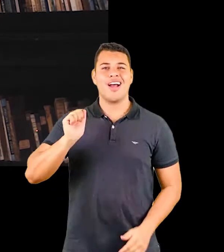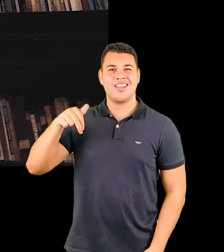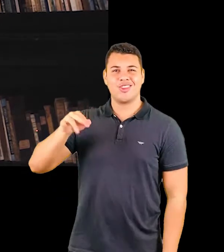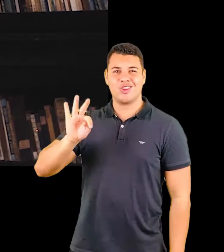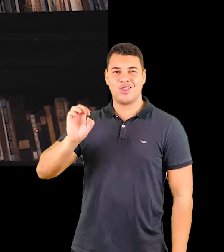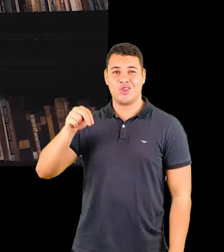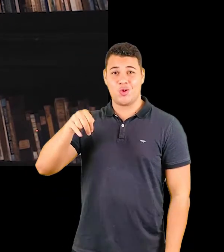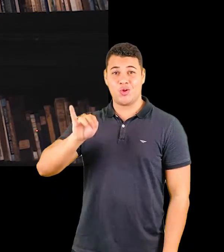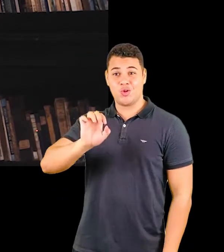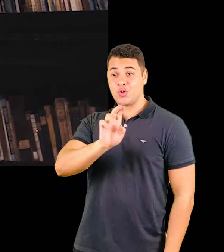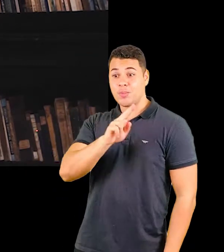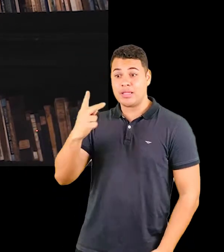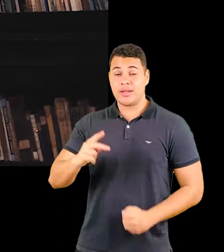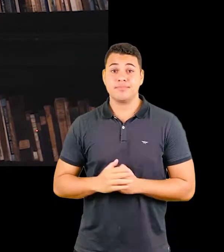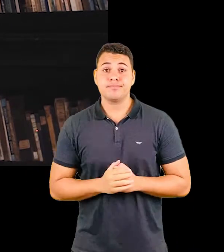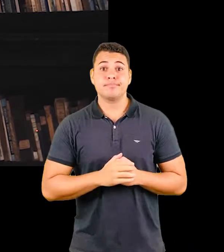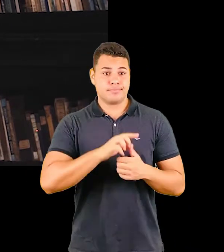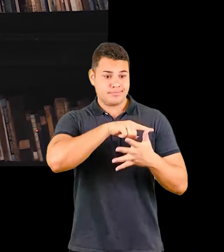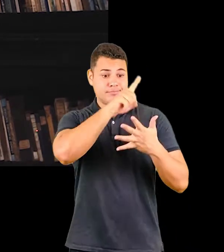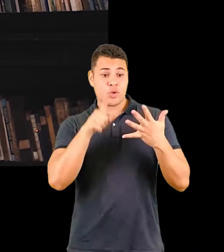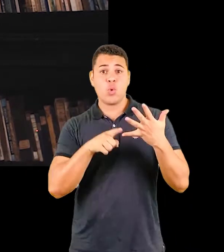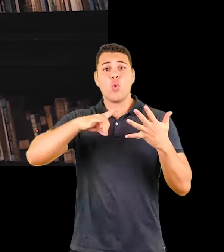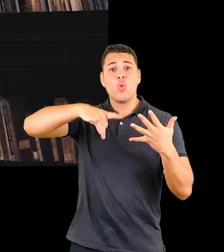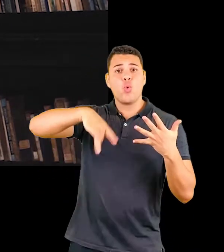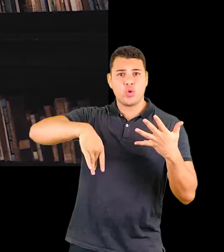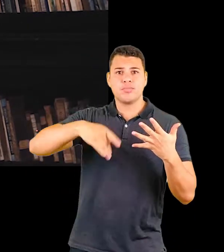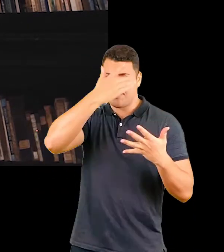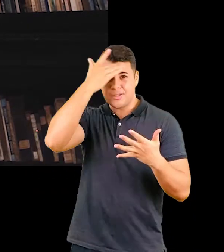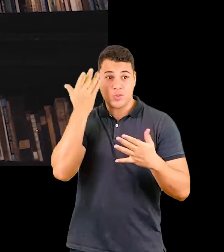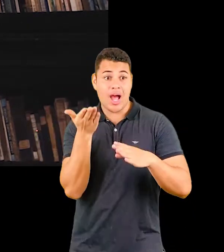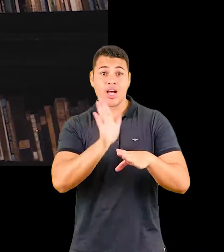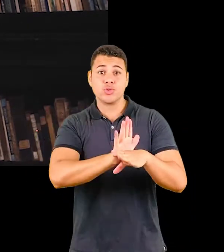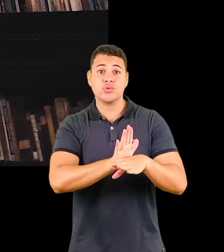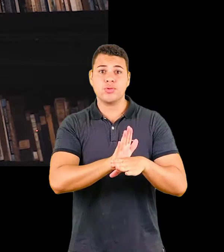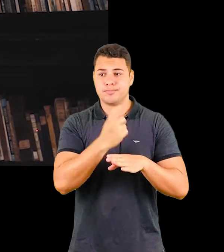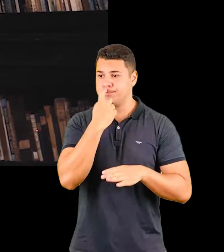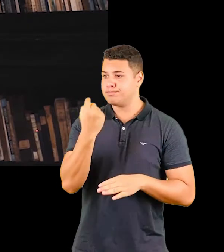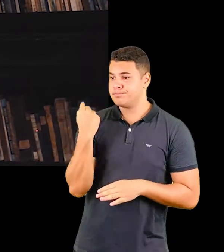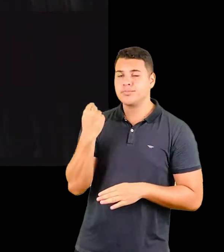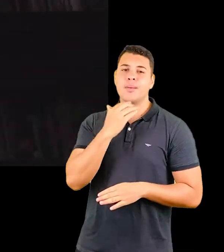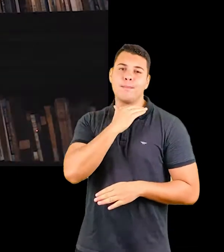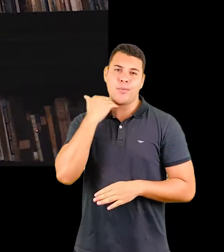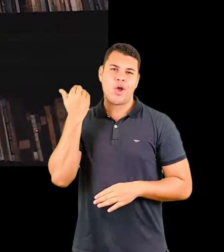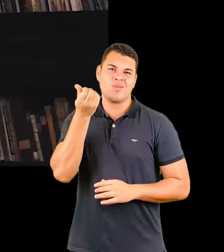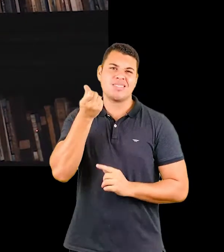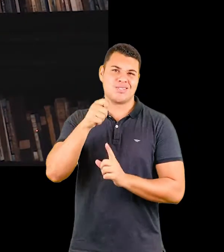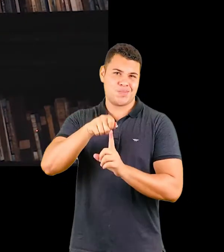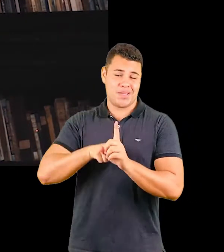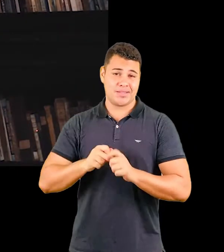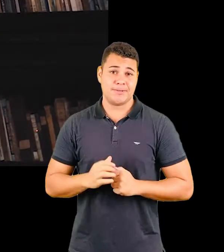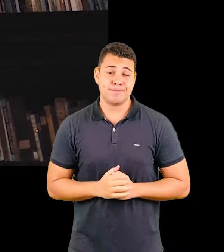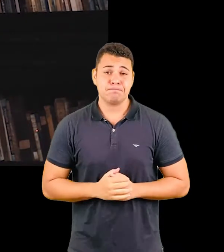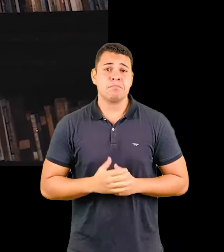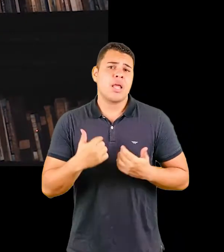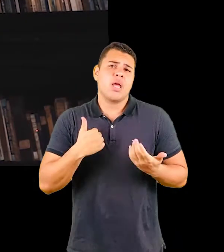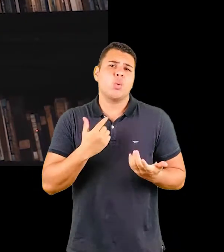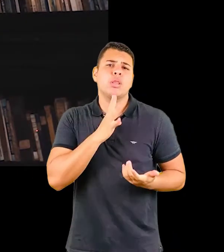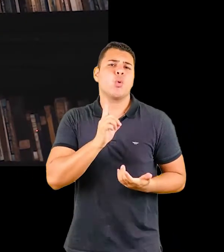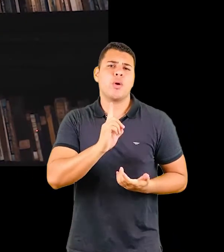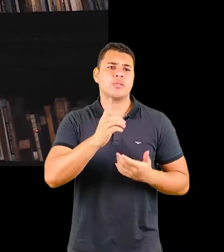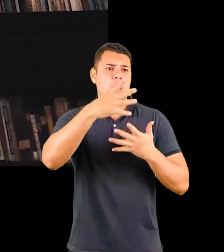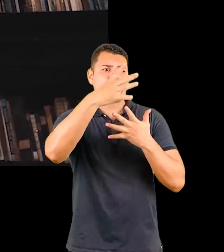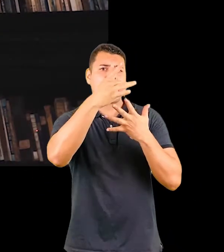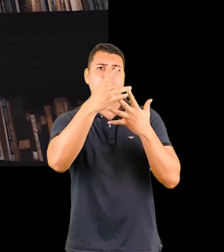Damião, e o último dos fundadores a falecer há quase seis meses. Mas assim, eu não tenho muito